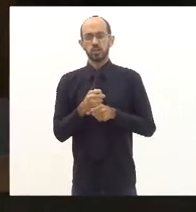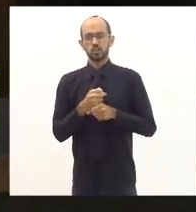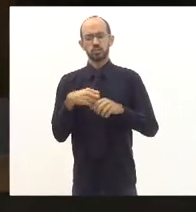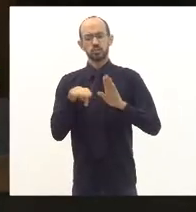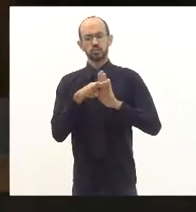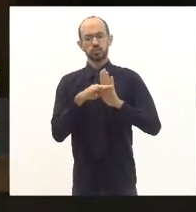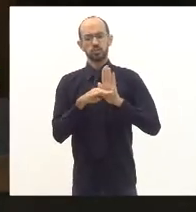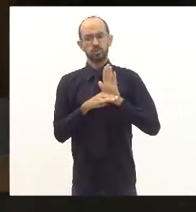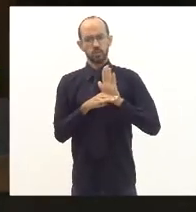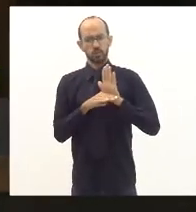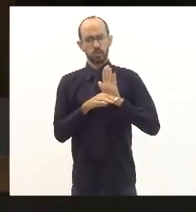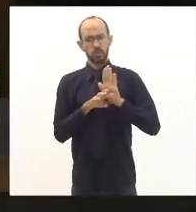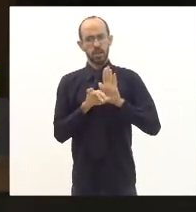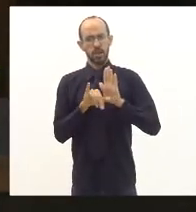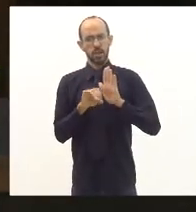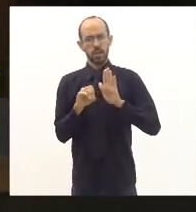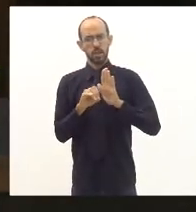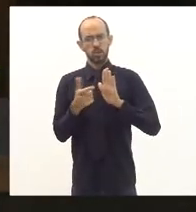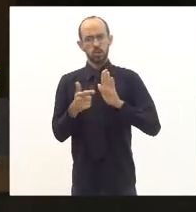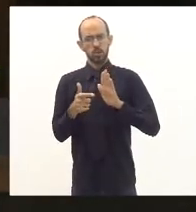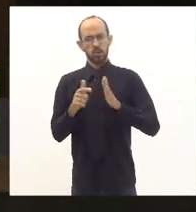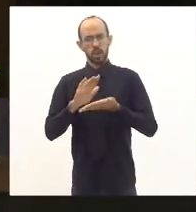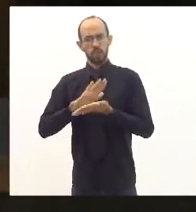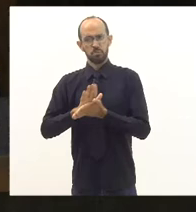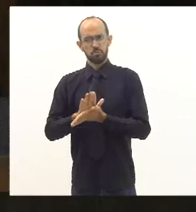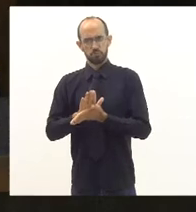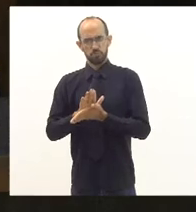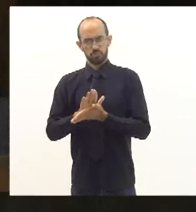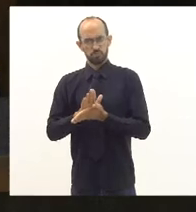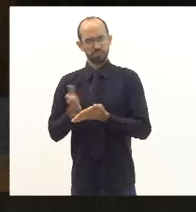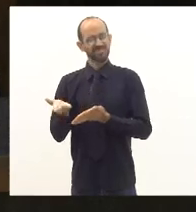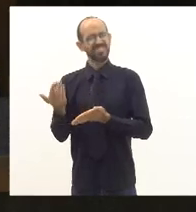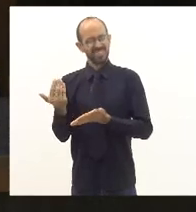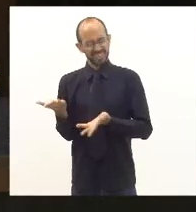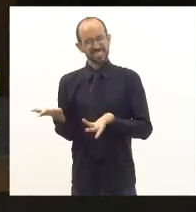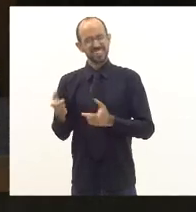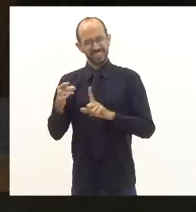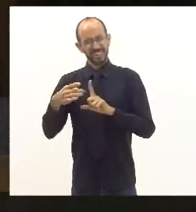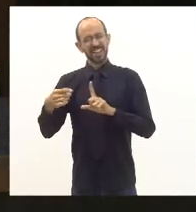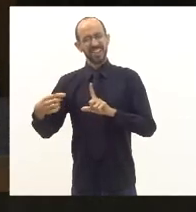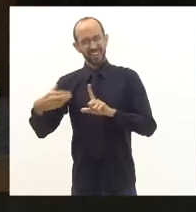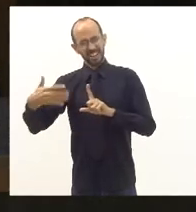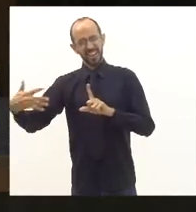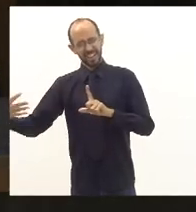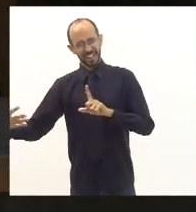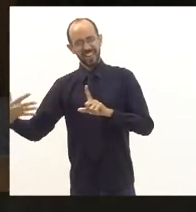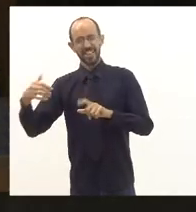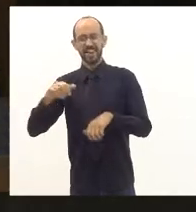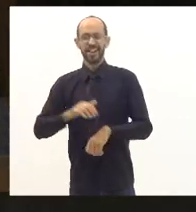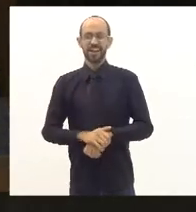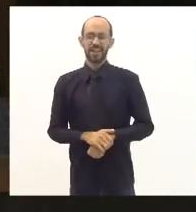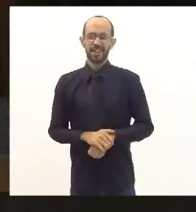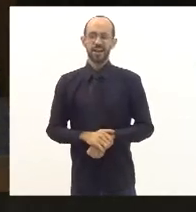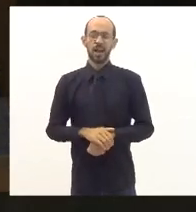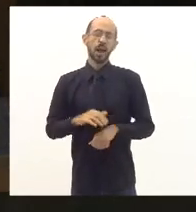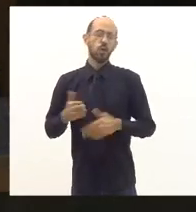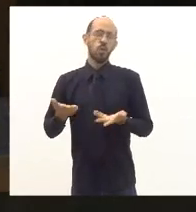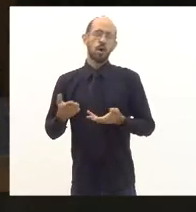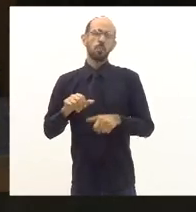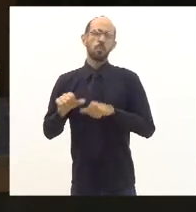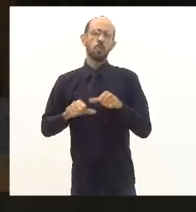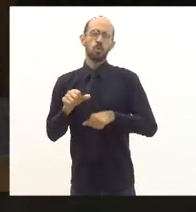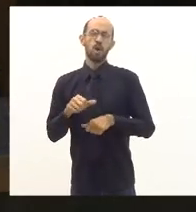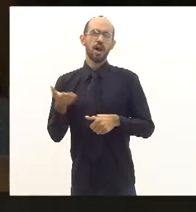programa Rio Sem LGBTI-fobia, que na minha época ainda era Rio Sem Homofobia, há 12